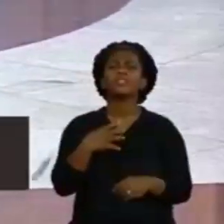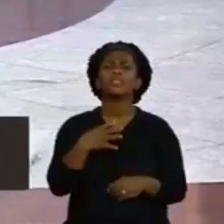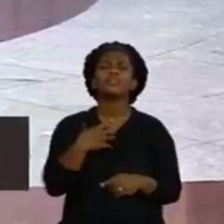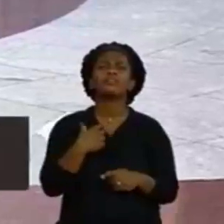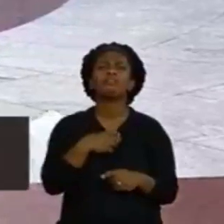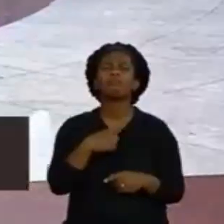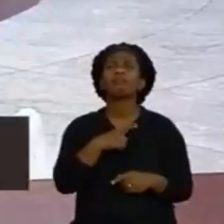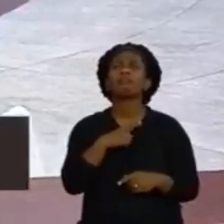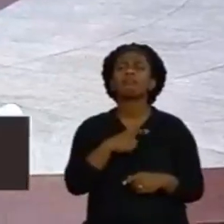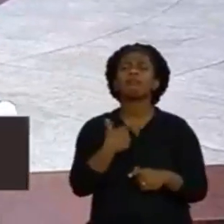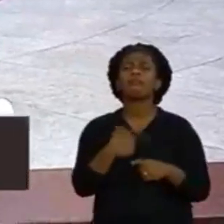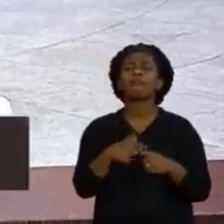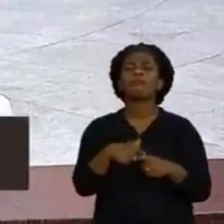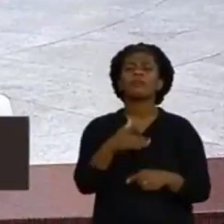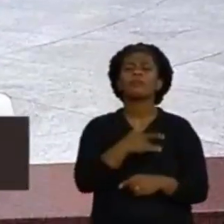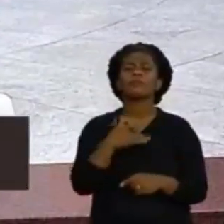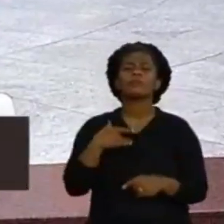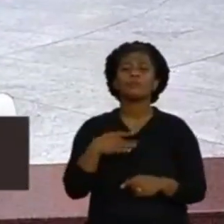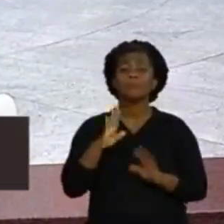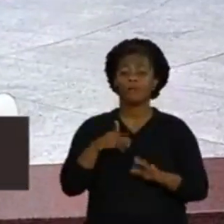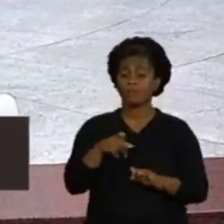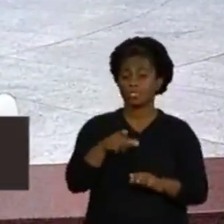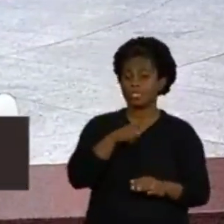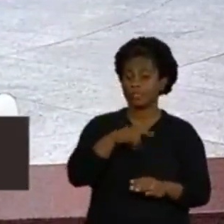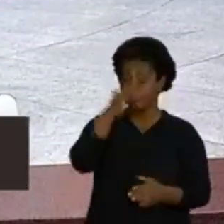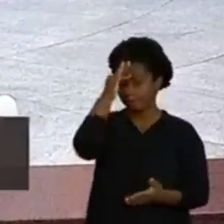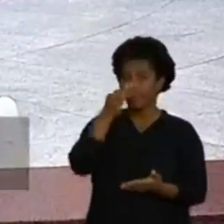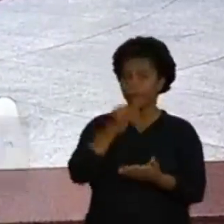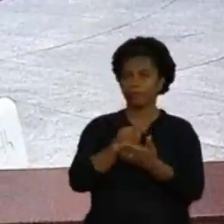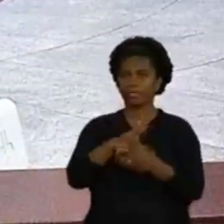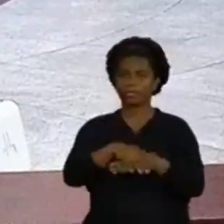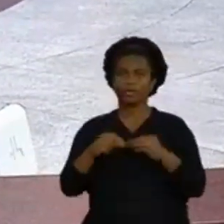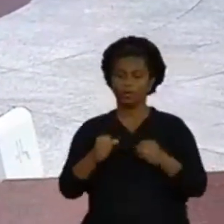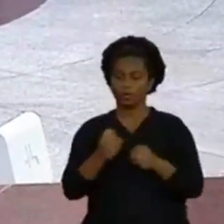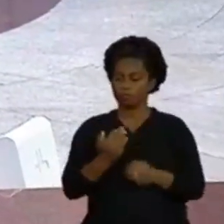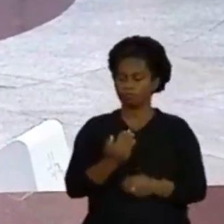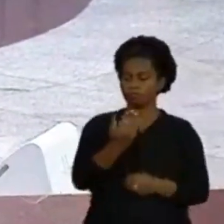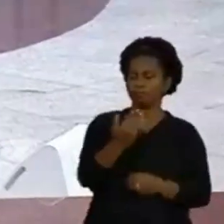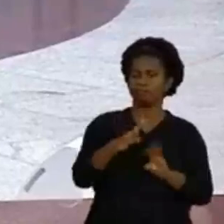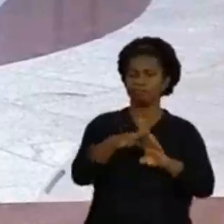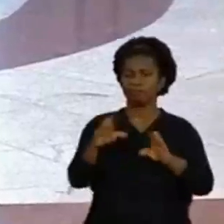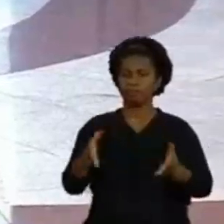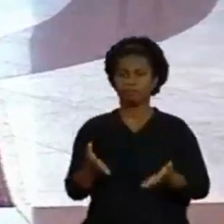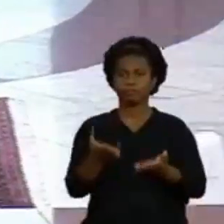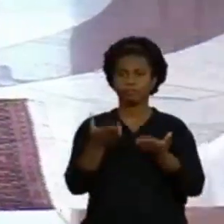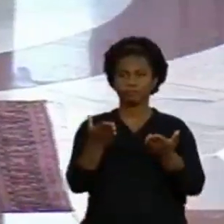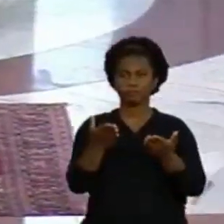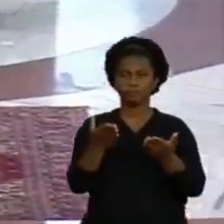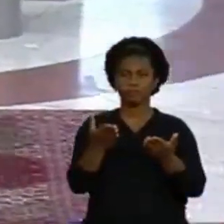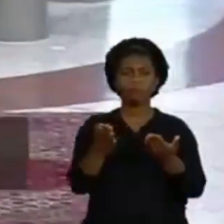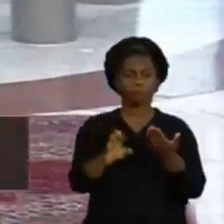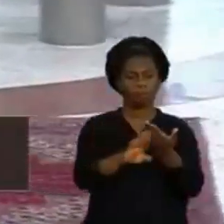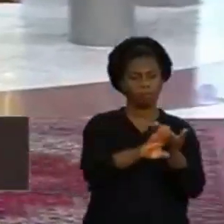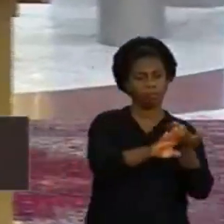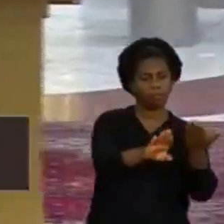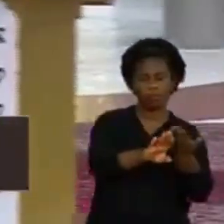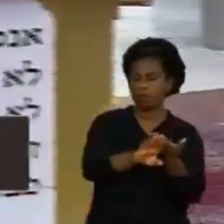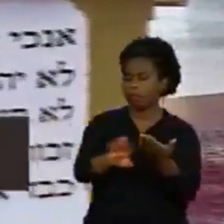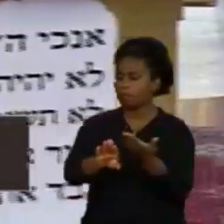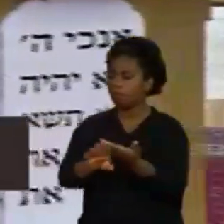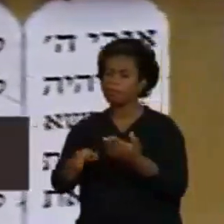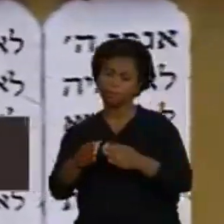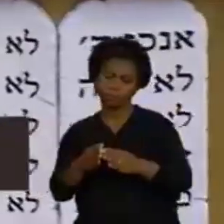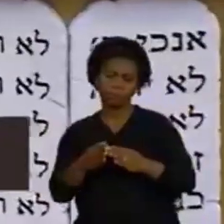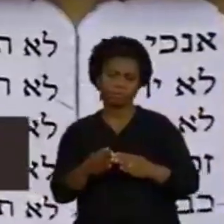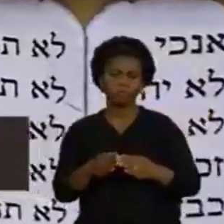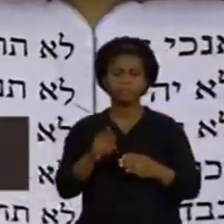de saúde, mas você tem fé para ser curado, se aproxime aqui do altar, mantenha a distância um do outro, tá?